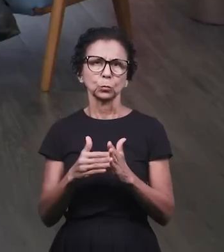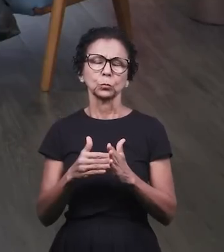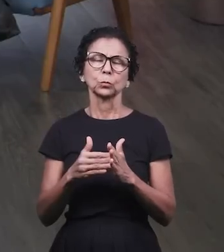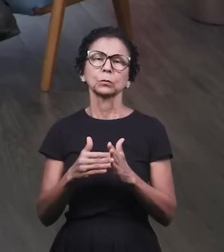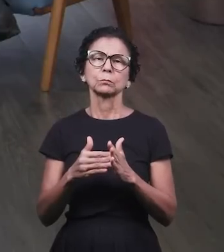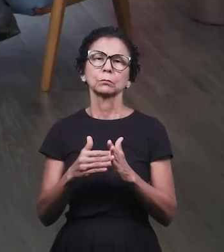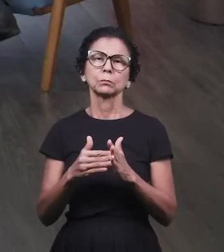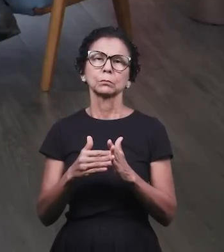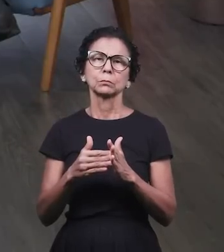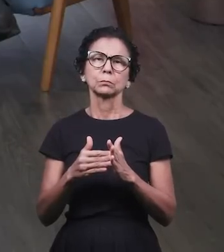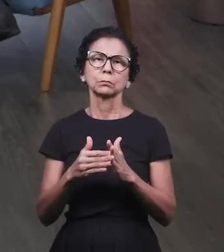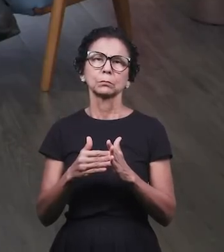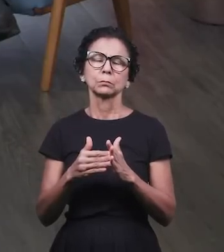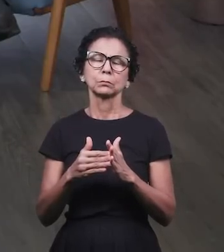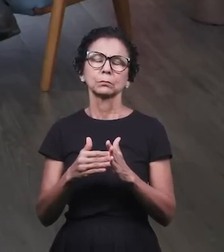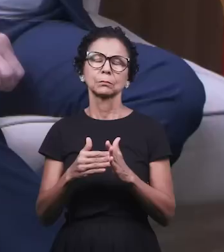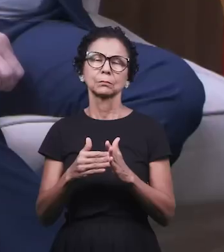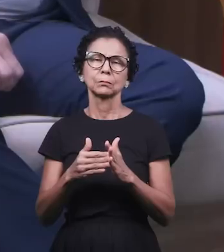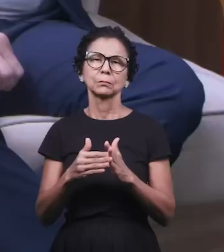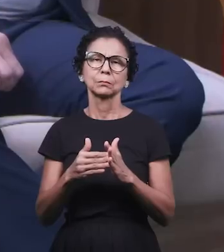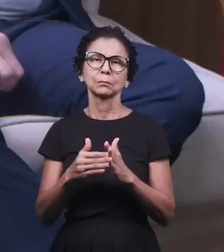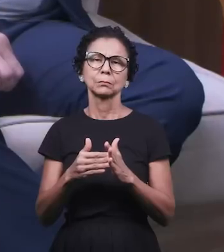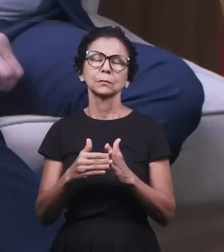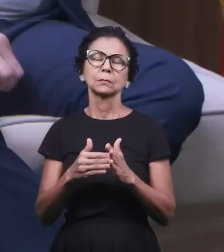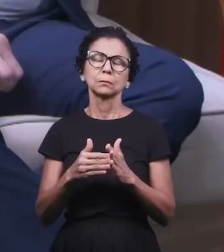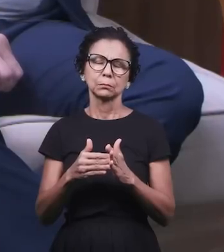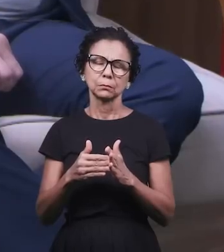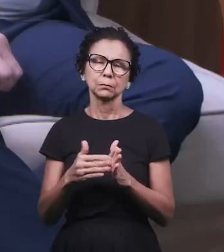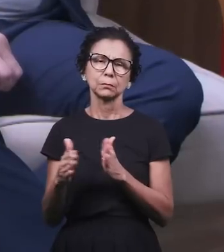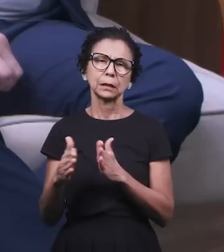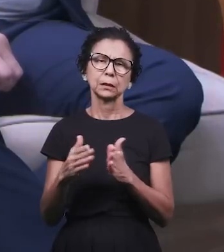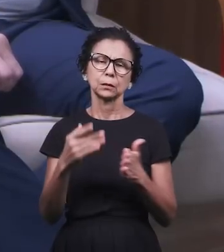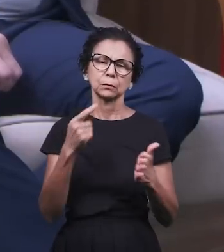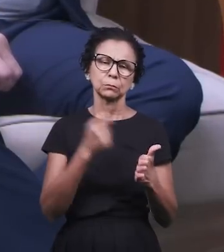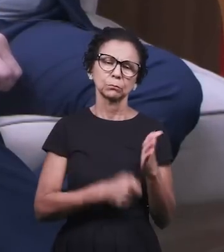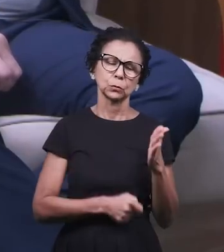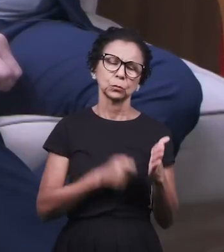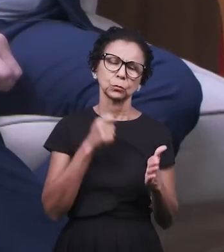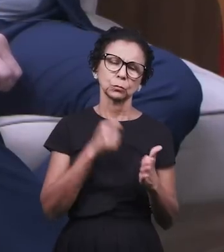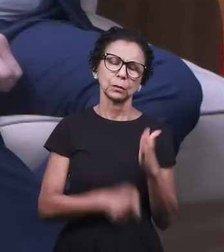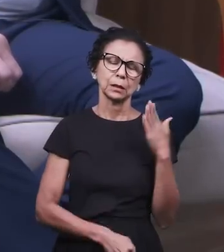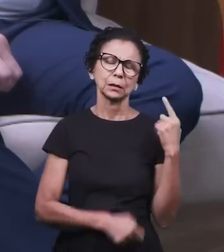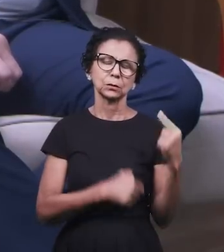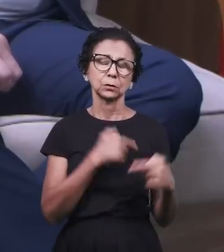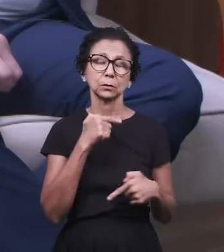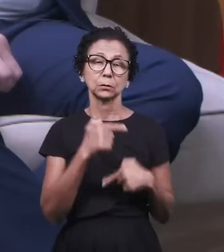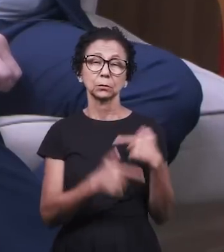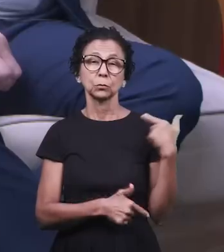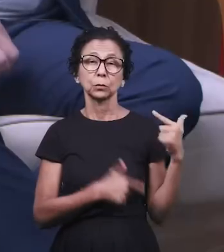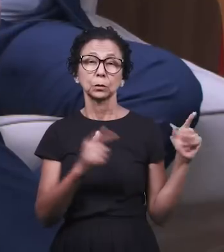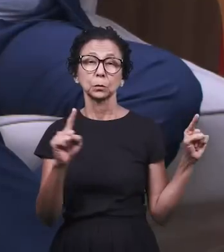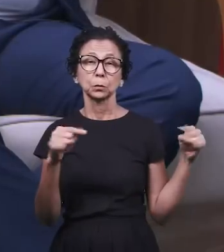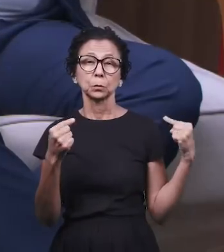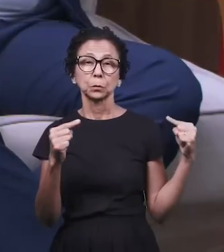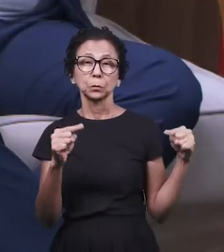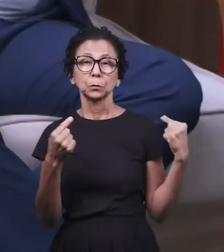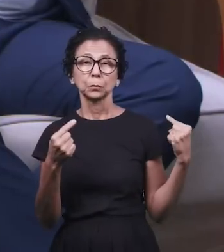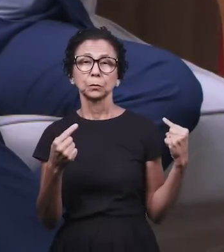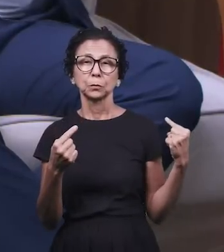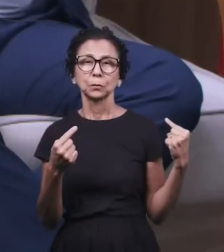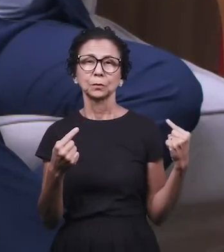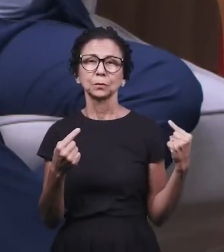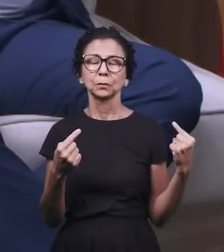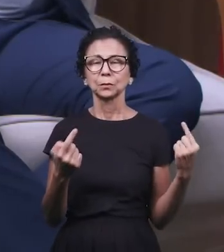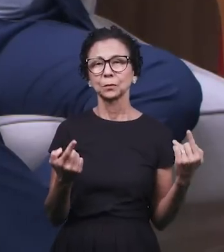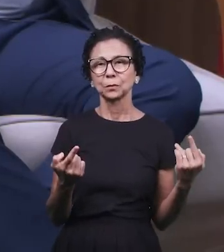tudo que nós conversamos. Não é? É. Tem seu combate, as lutas, as investidas, mas aquele